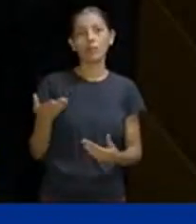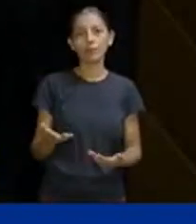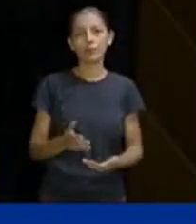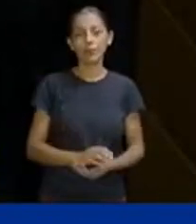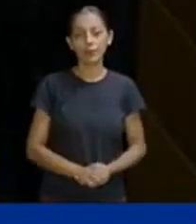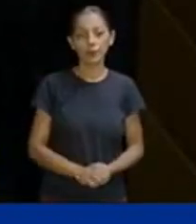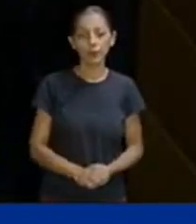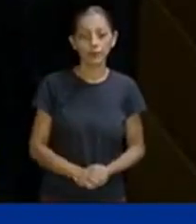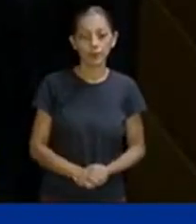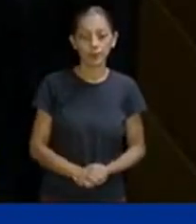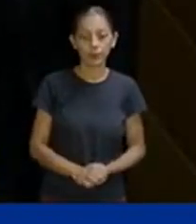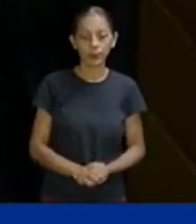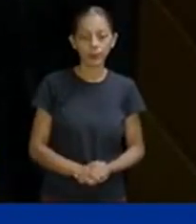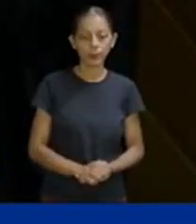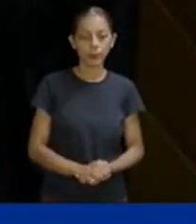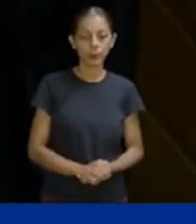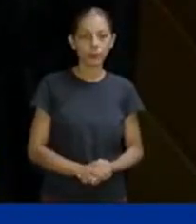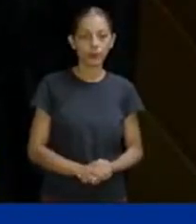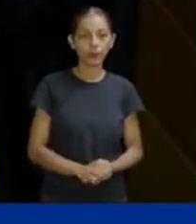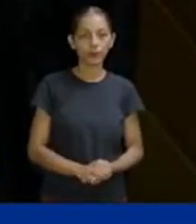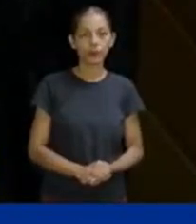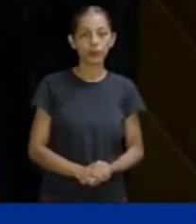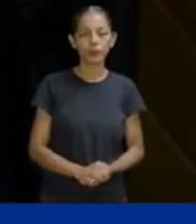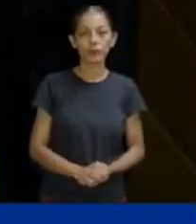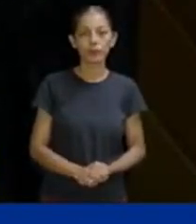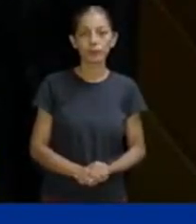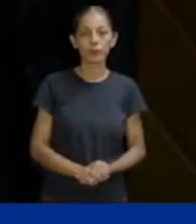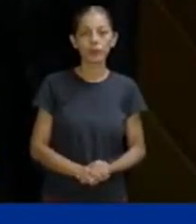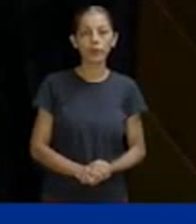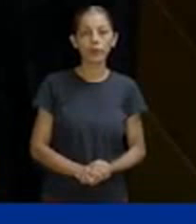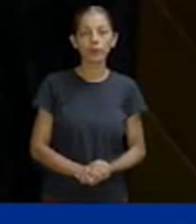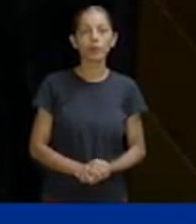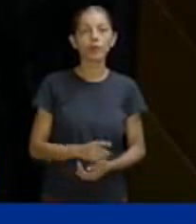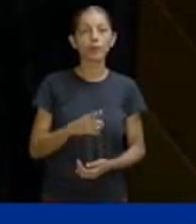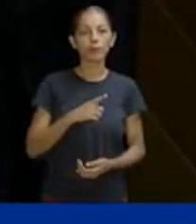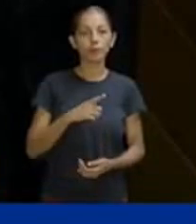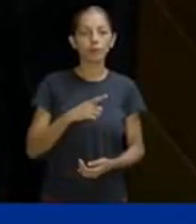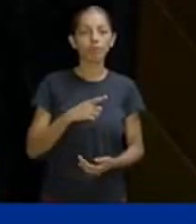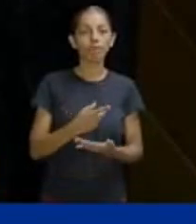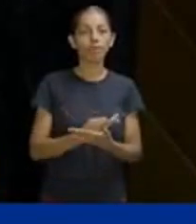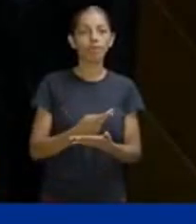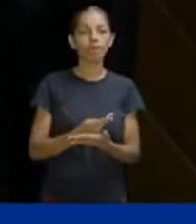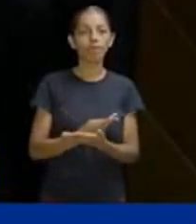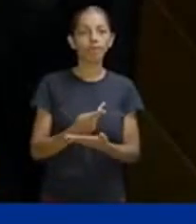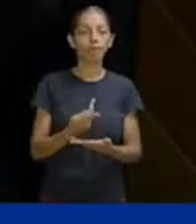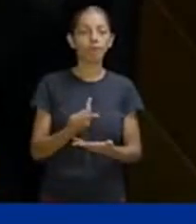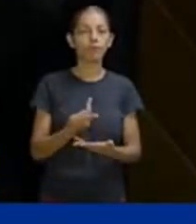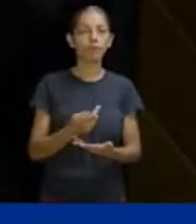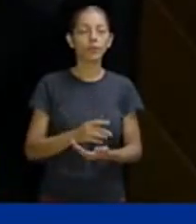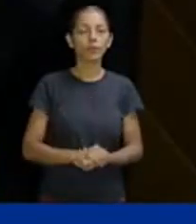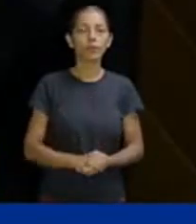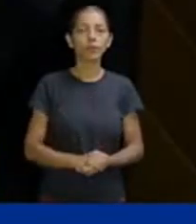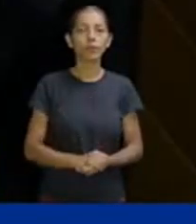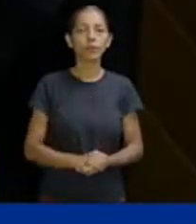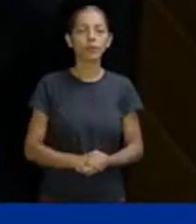de 2019, no agravo regimental RESP número